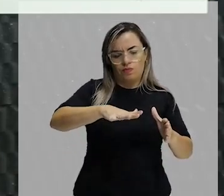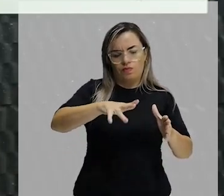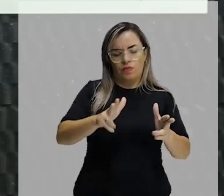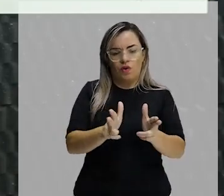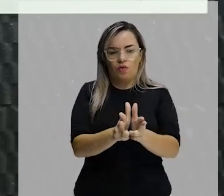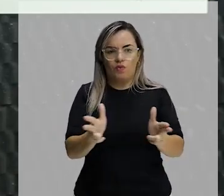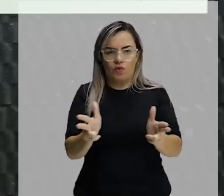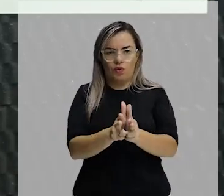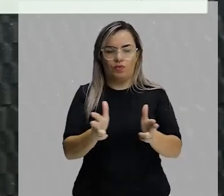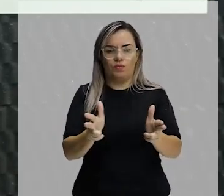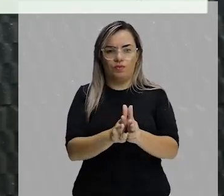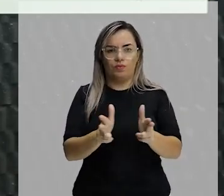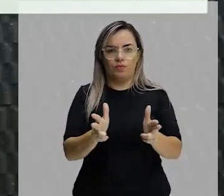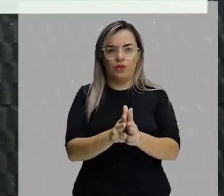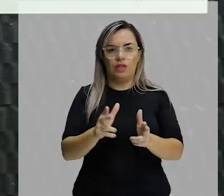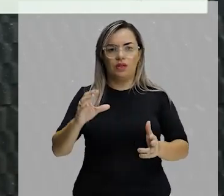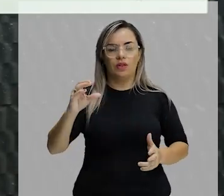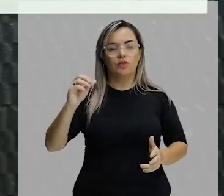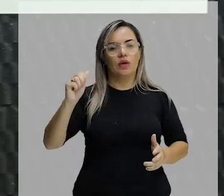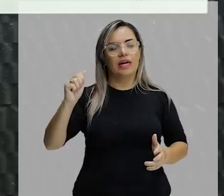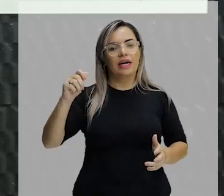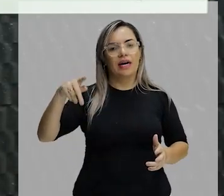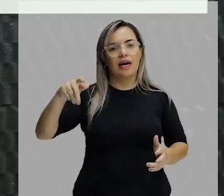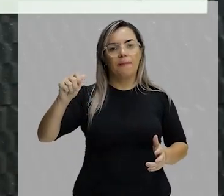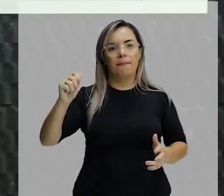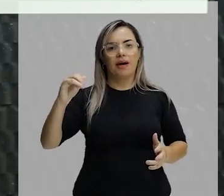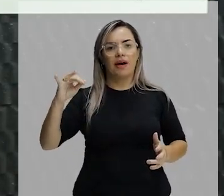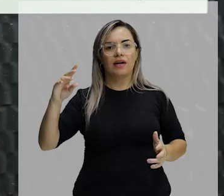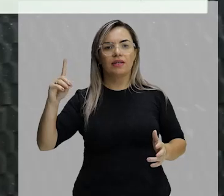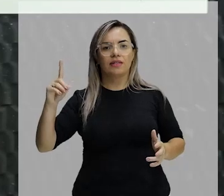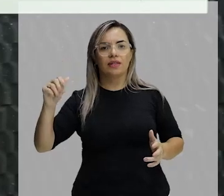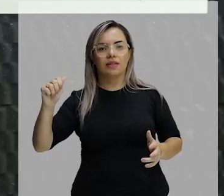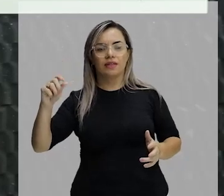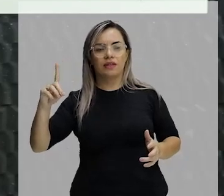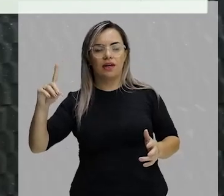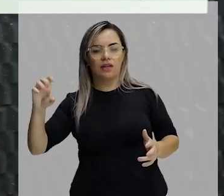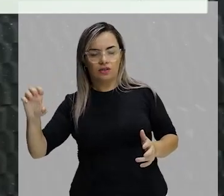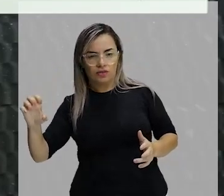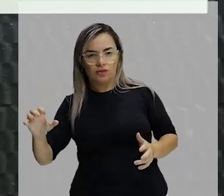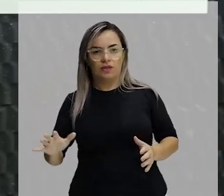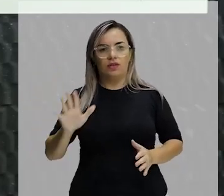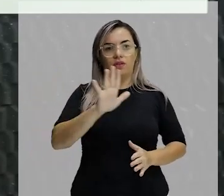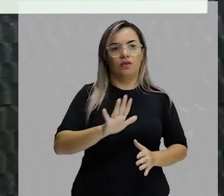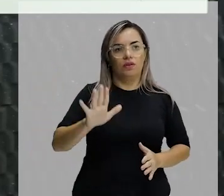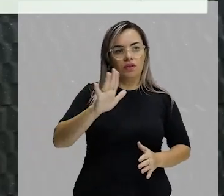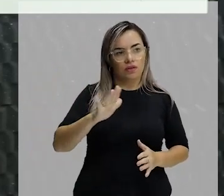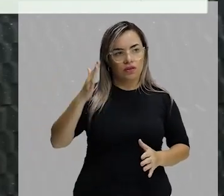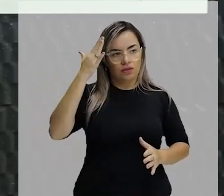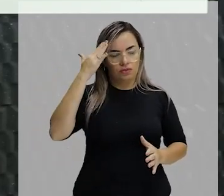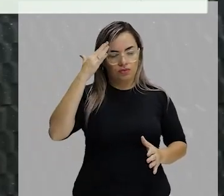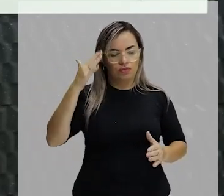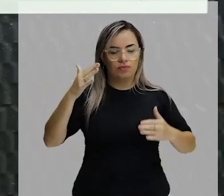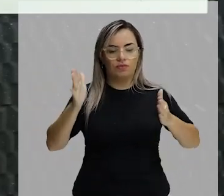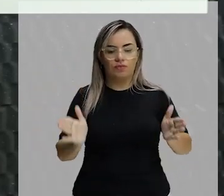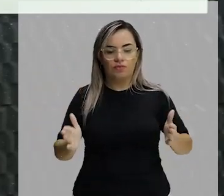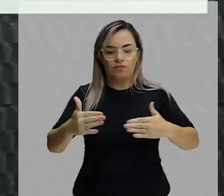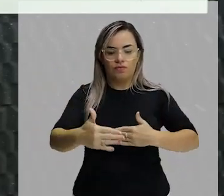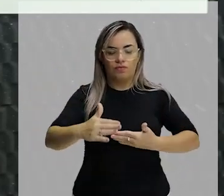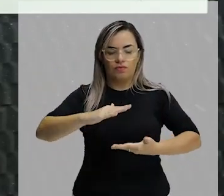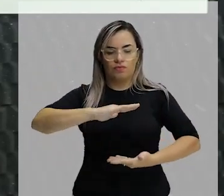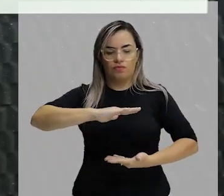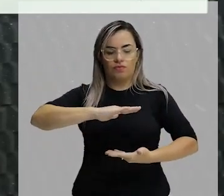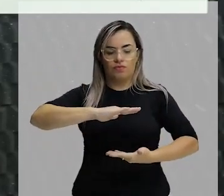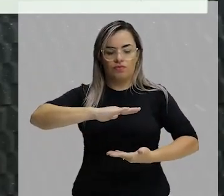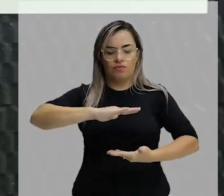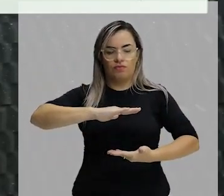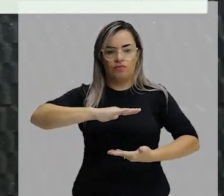da sua capacidade. Beleza? Bom, turminha, então a área. Galera, para a gente entender a questão da área, eu preciso planificar a